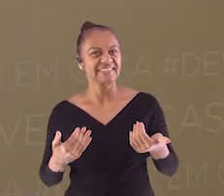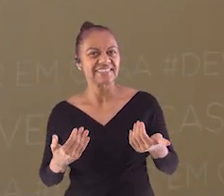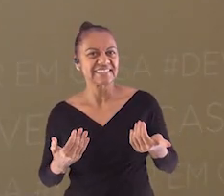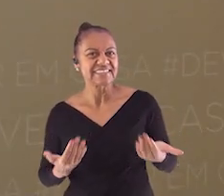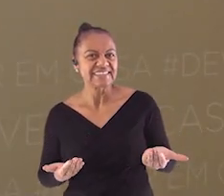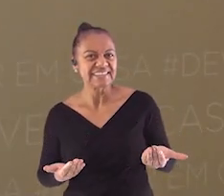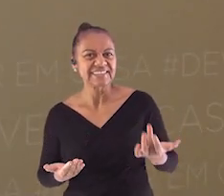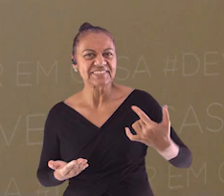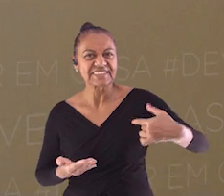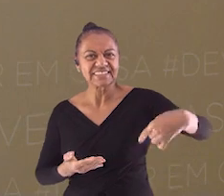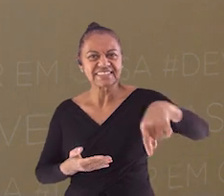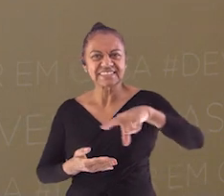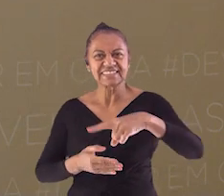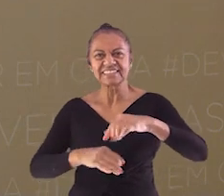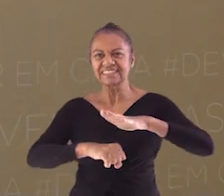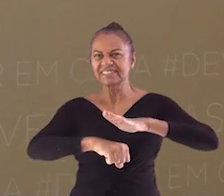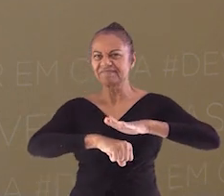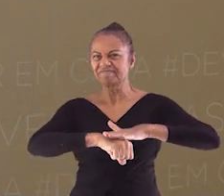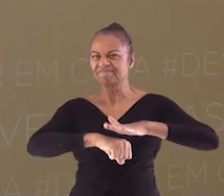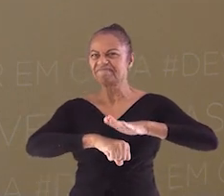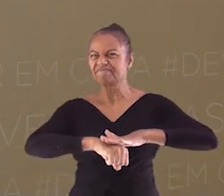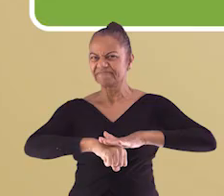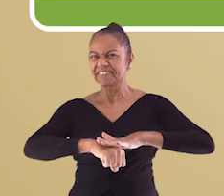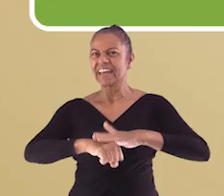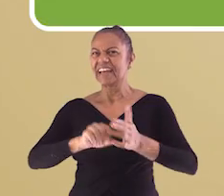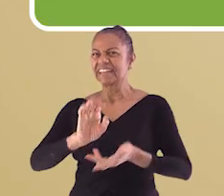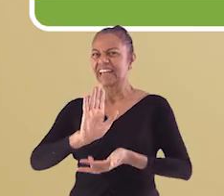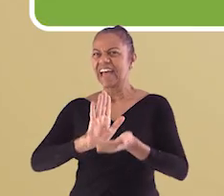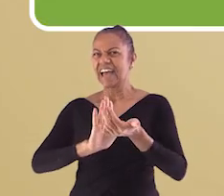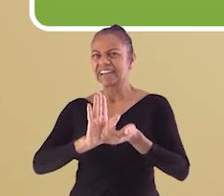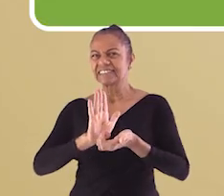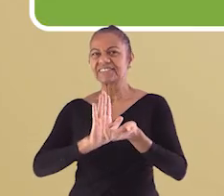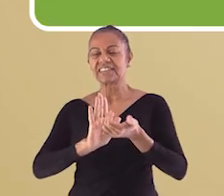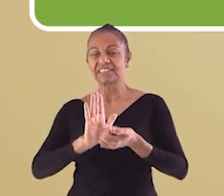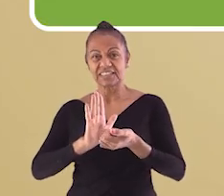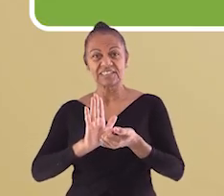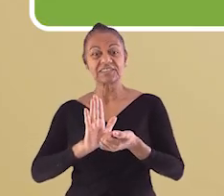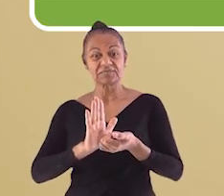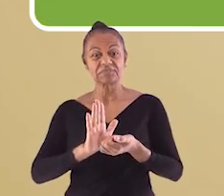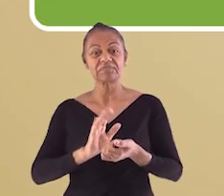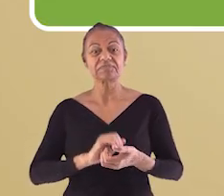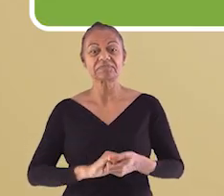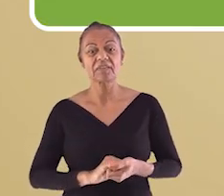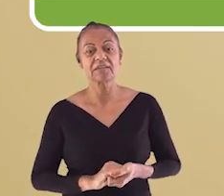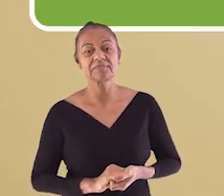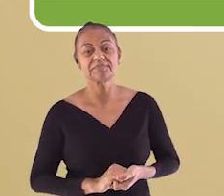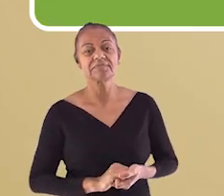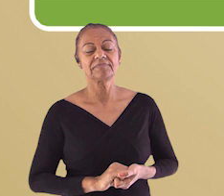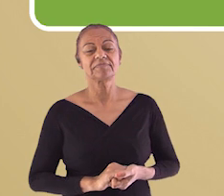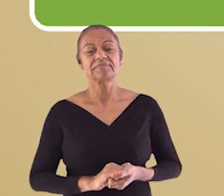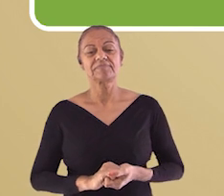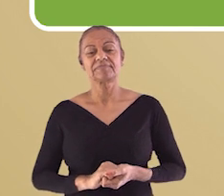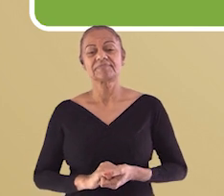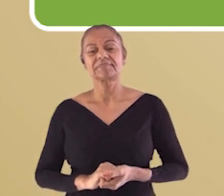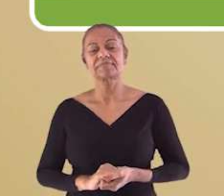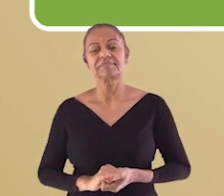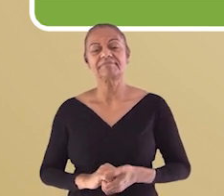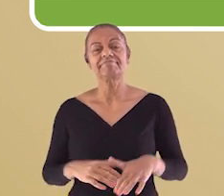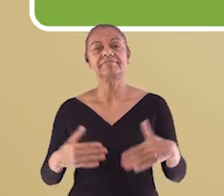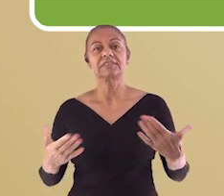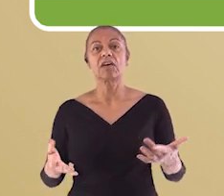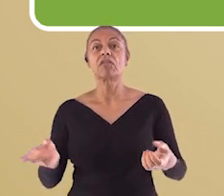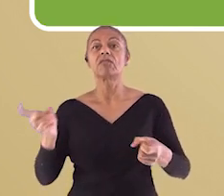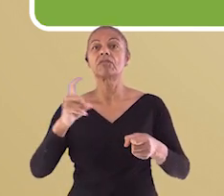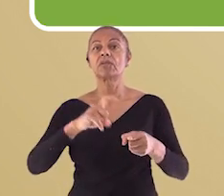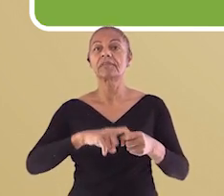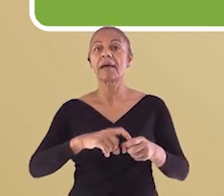seu próprio calendário dividido em meses do ano? Agora, vamos responder a nossa pergunta do começo da aula